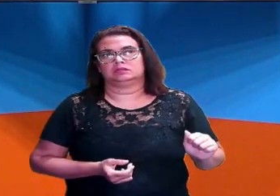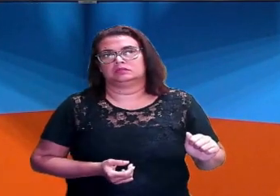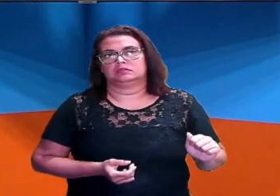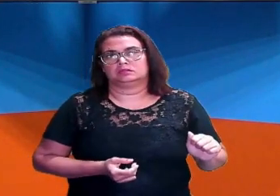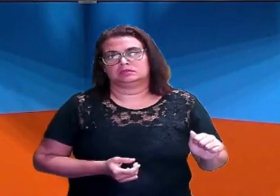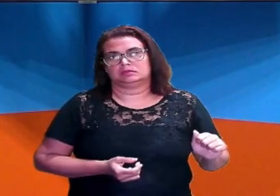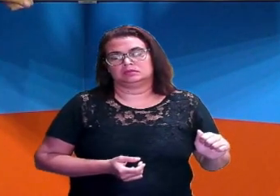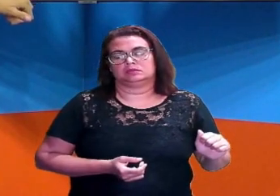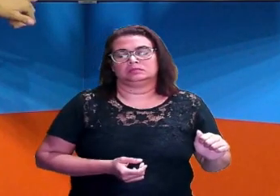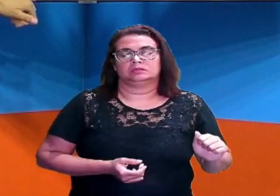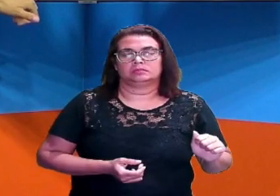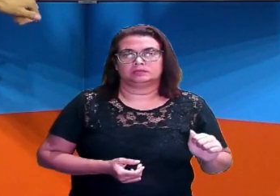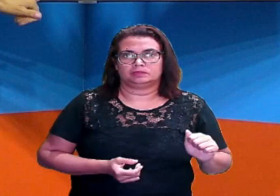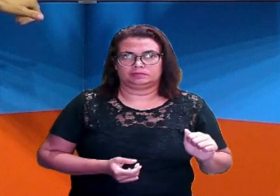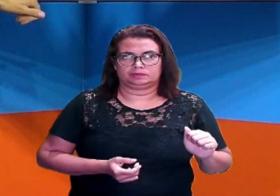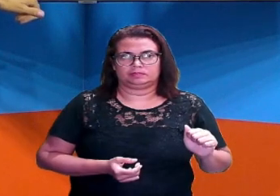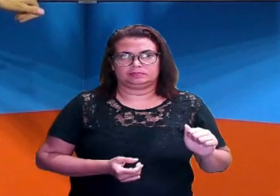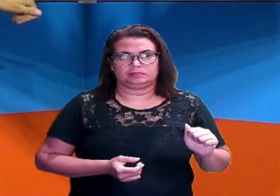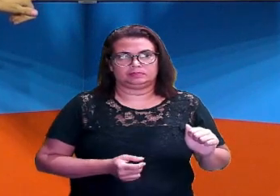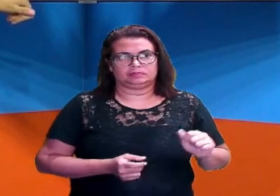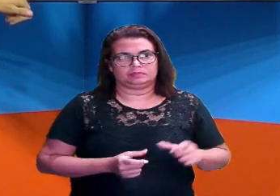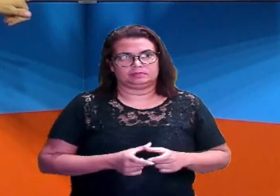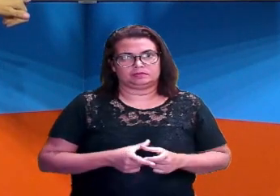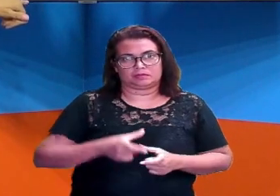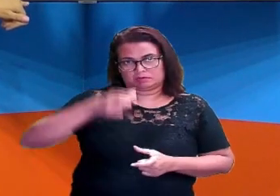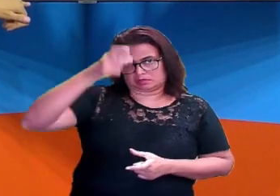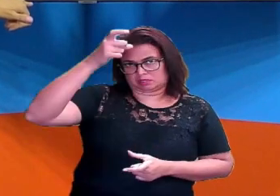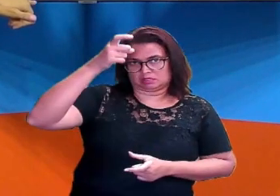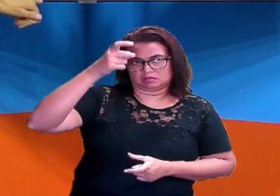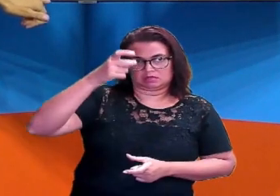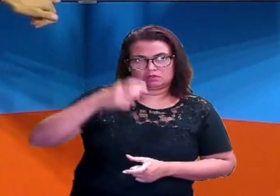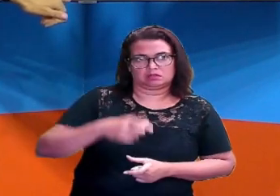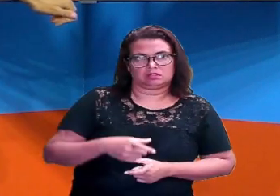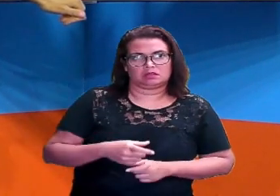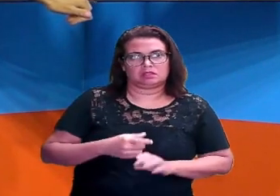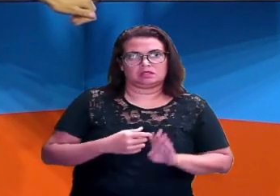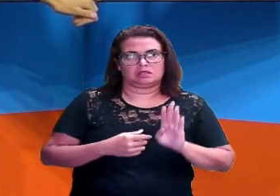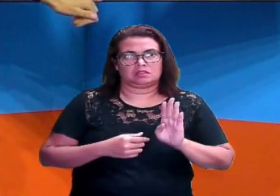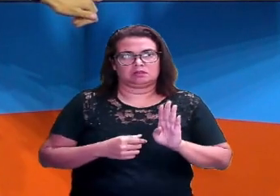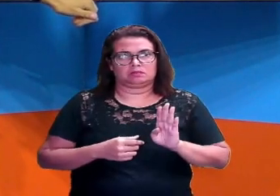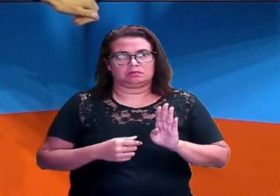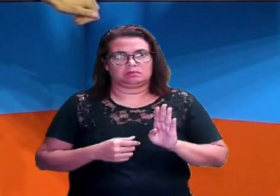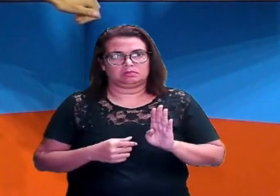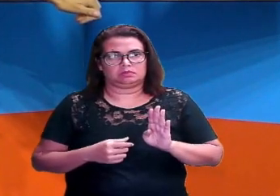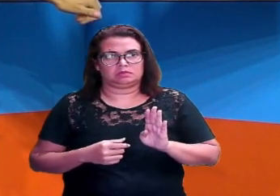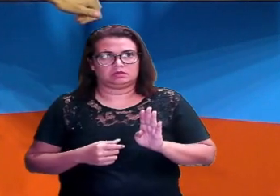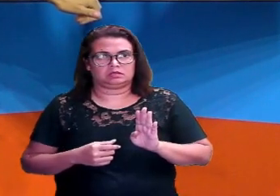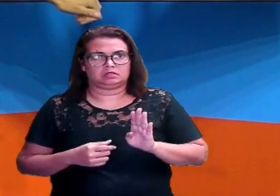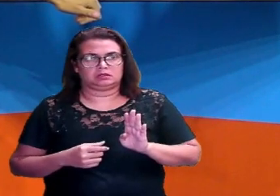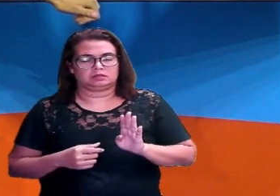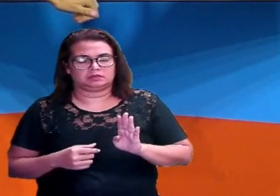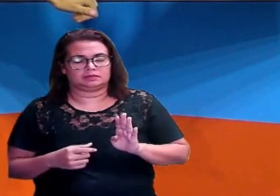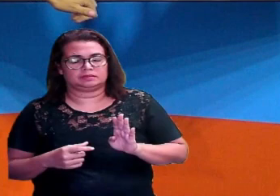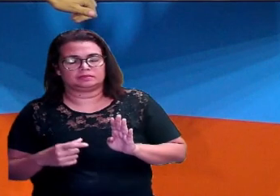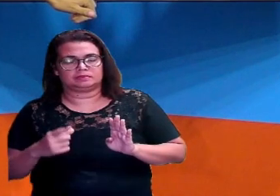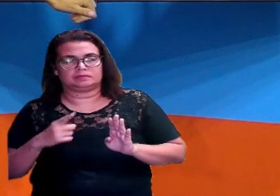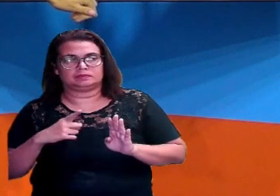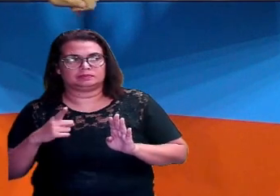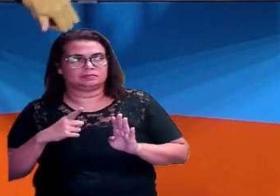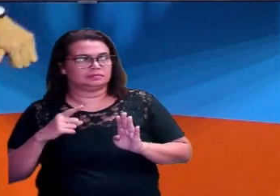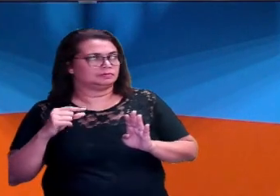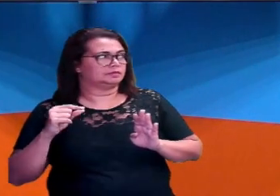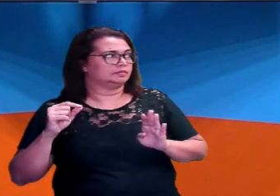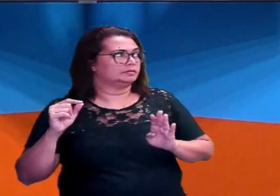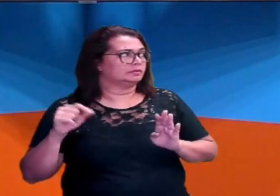cabe mais, a que cabe menos. Então, letra A lata mais alta. Letra B, a que está aqui, ó, na